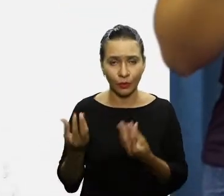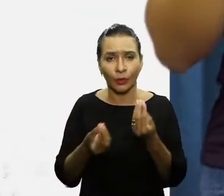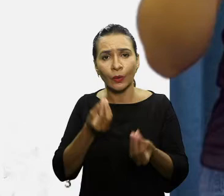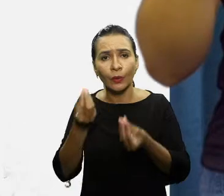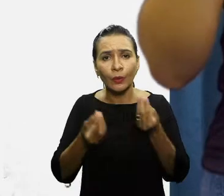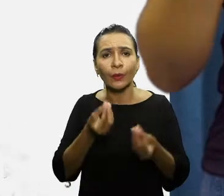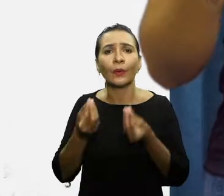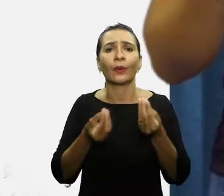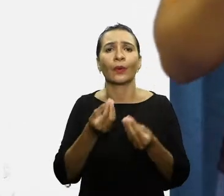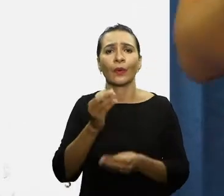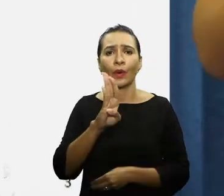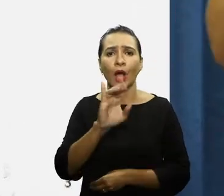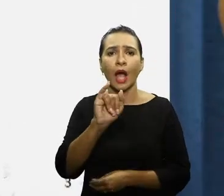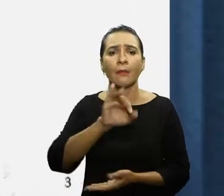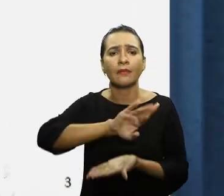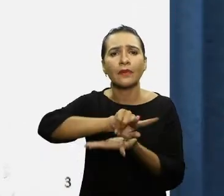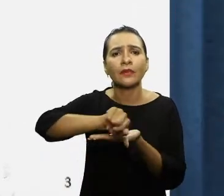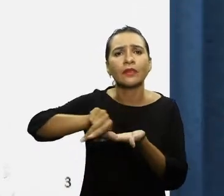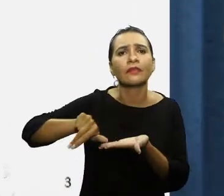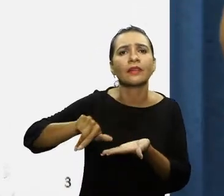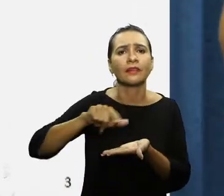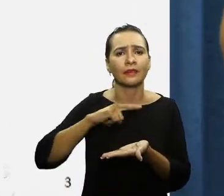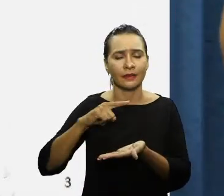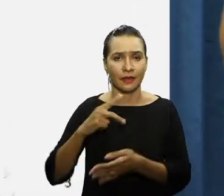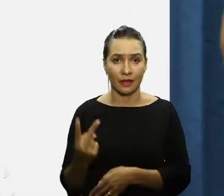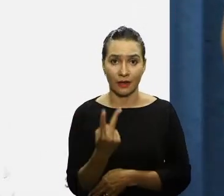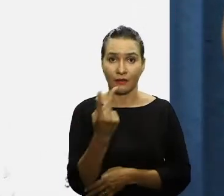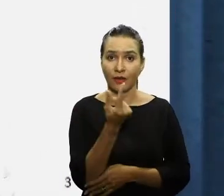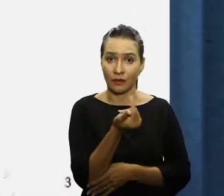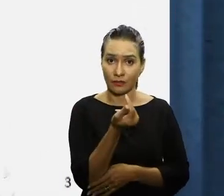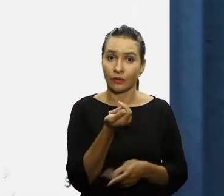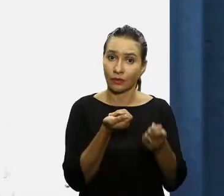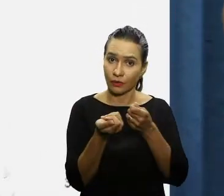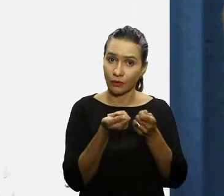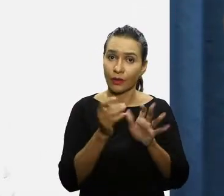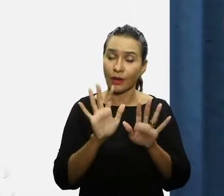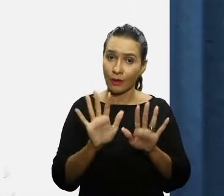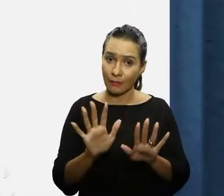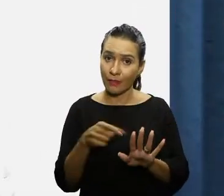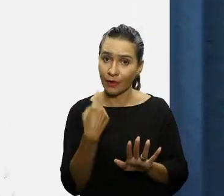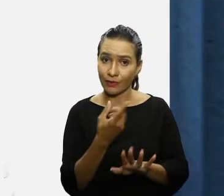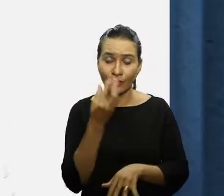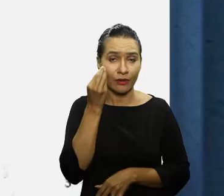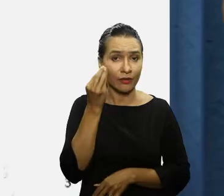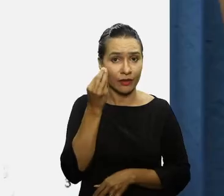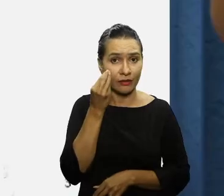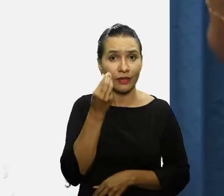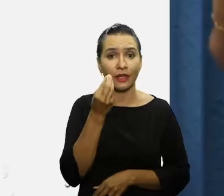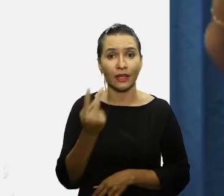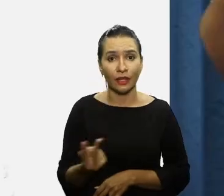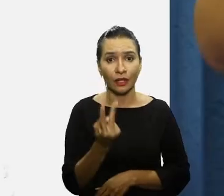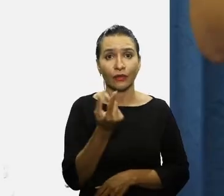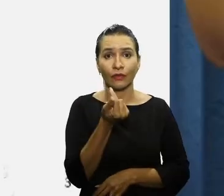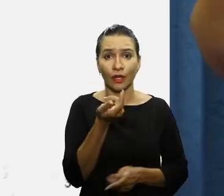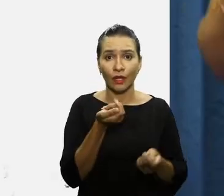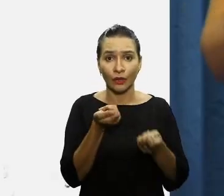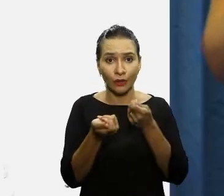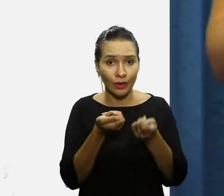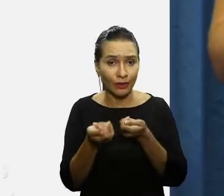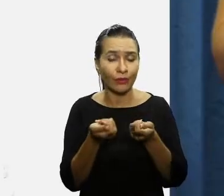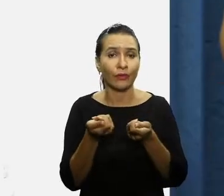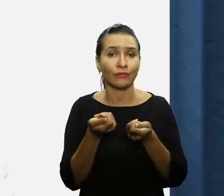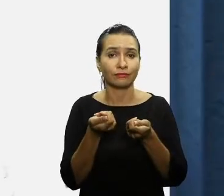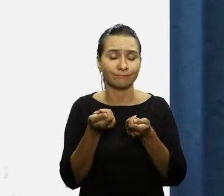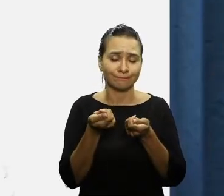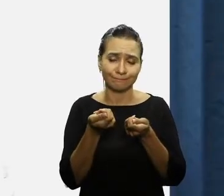como a biodiversidade ela tem um valor econômico, mas a gente vai ver que esse valor econômico ele está sendo valorizado de uma